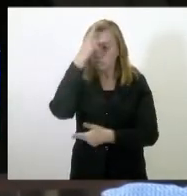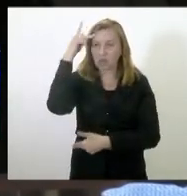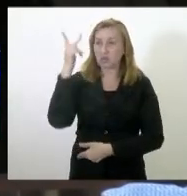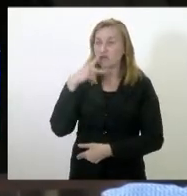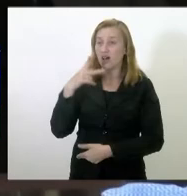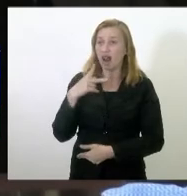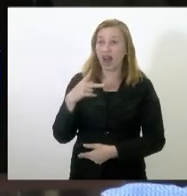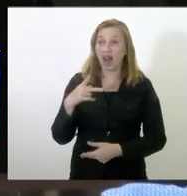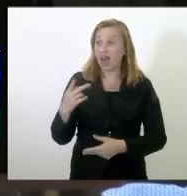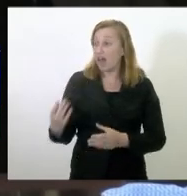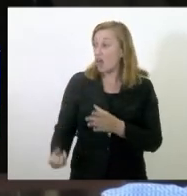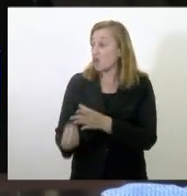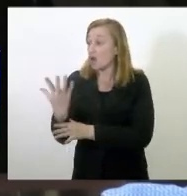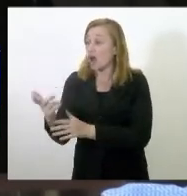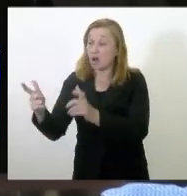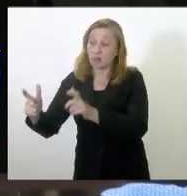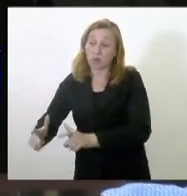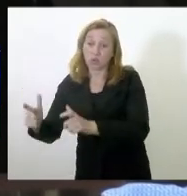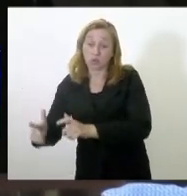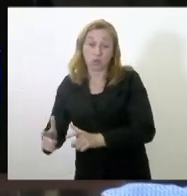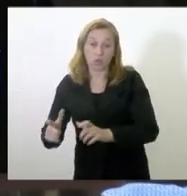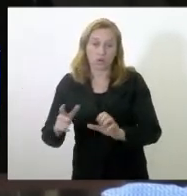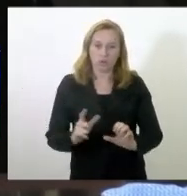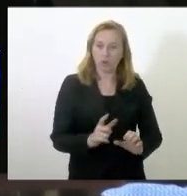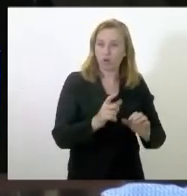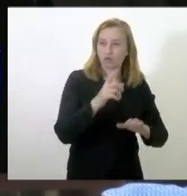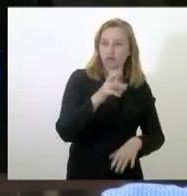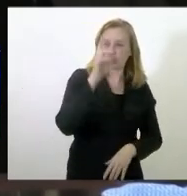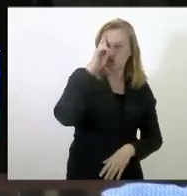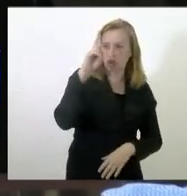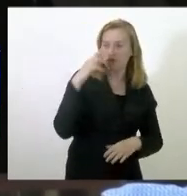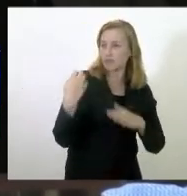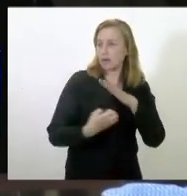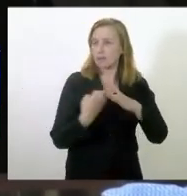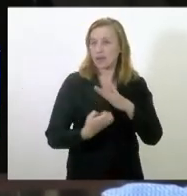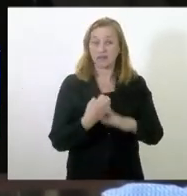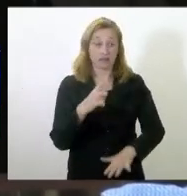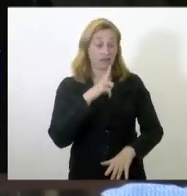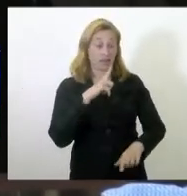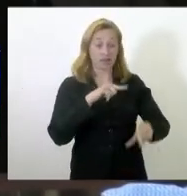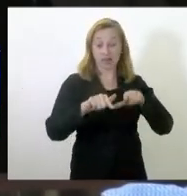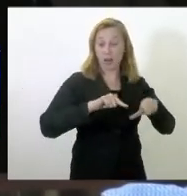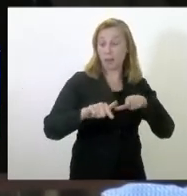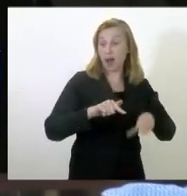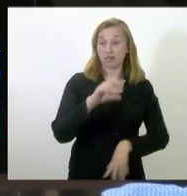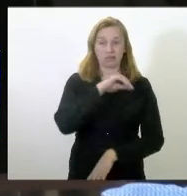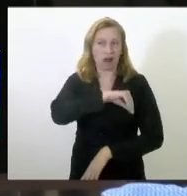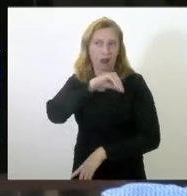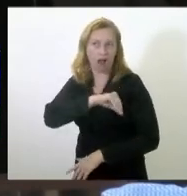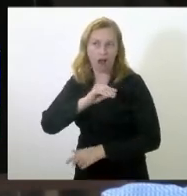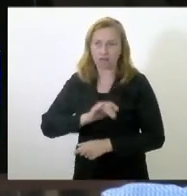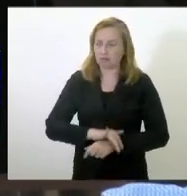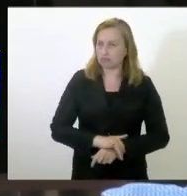setor produtivo, é o empresariado, vai gerar emprego e renda.